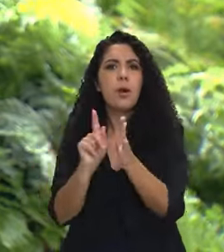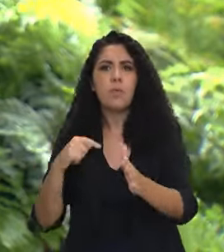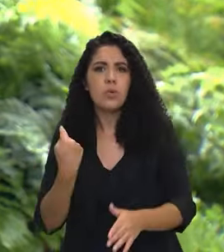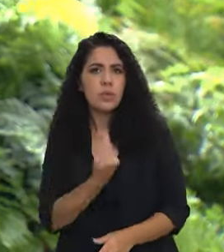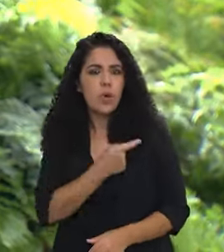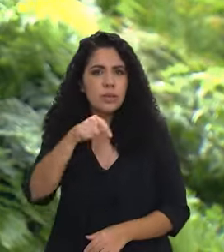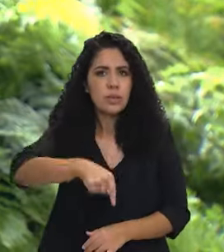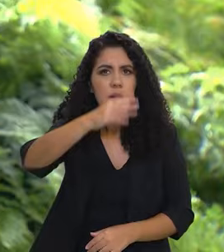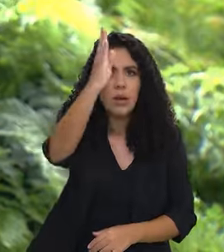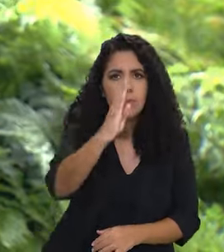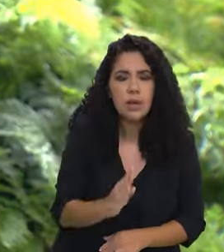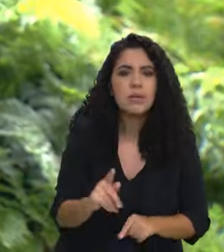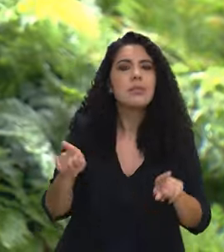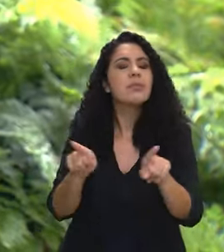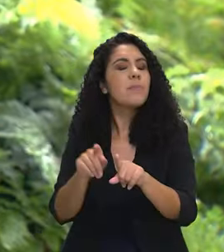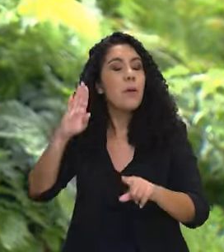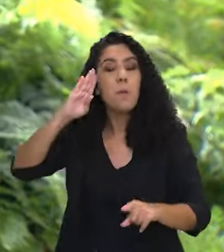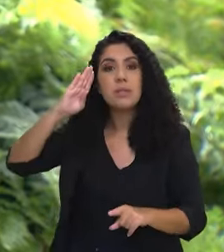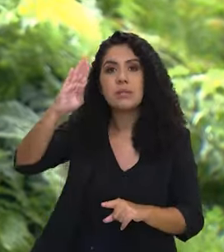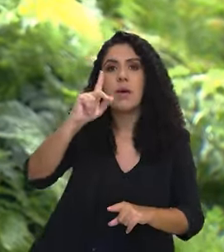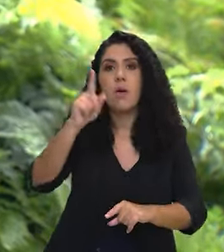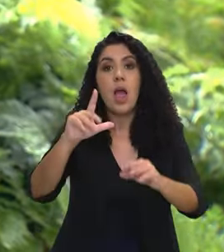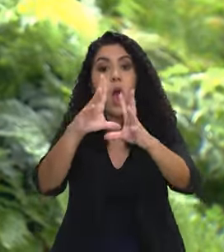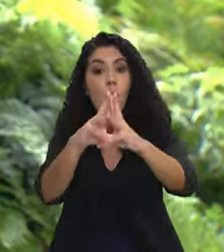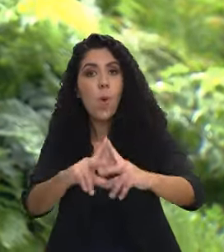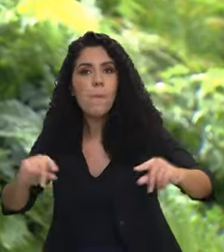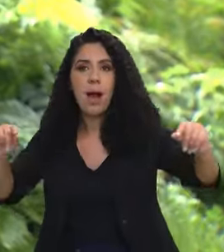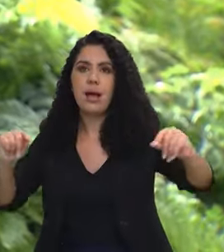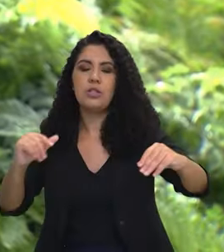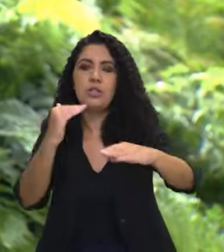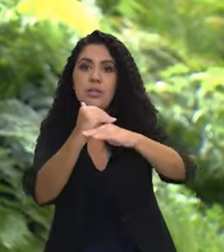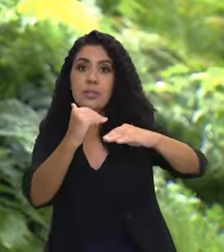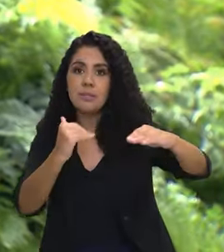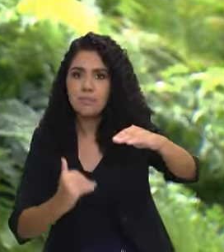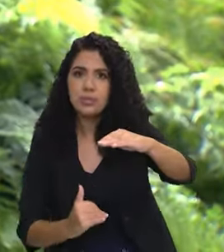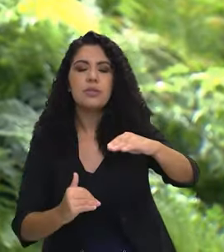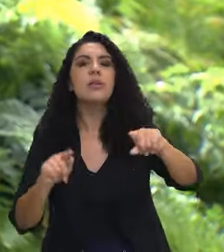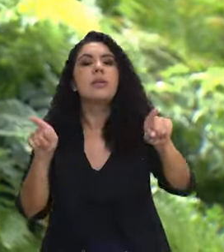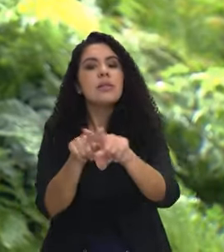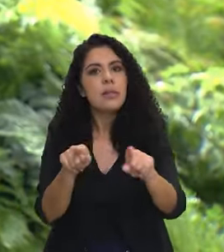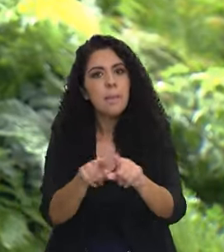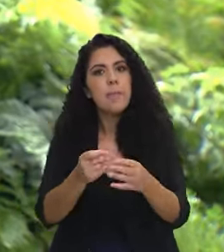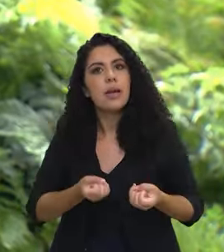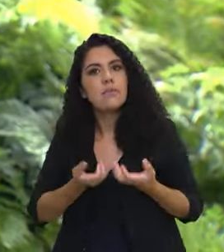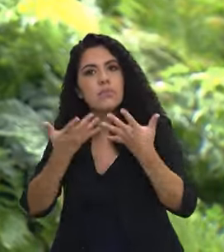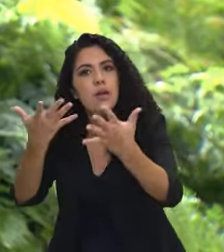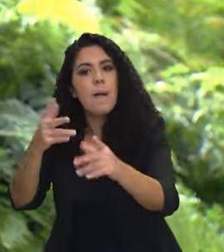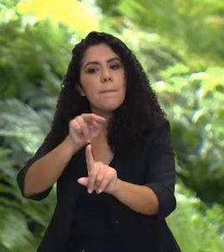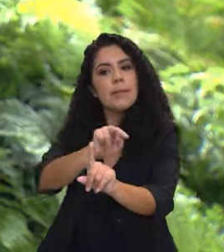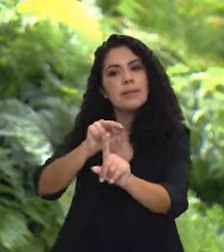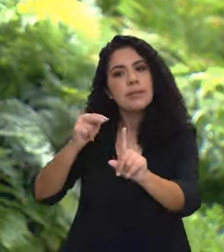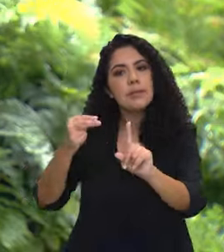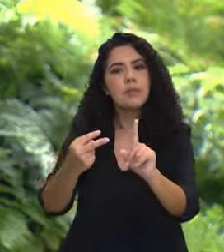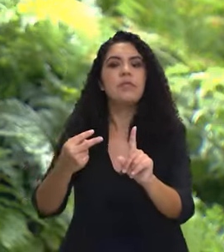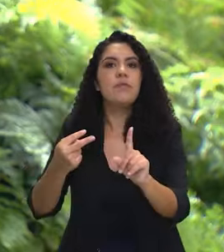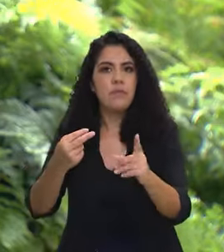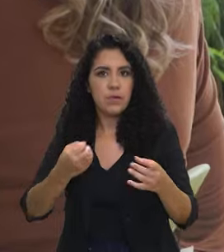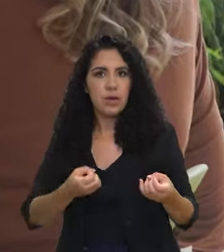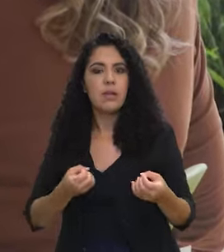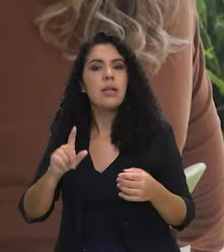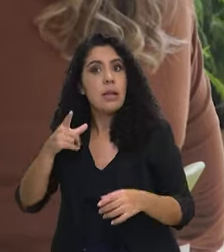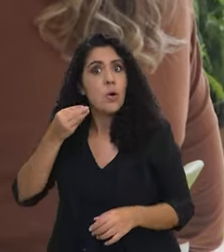maior, também na política externa, que é o combate às desigualdades, mas trazendo também as nossas perspectivas e o nosso olhar.